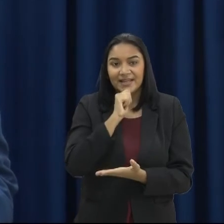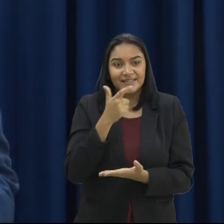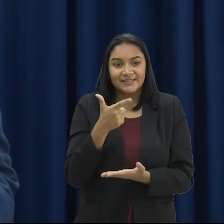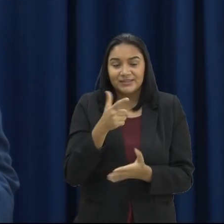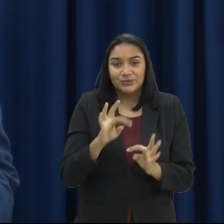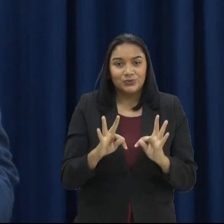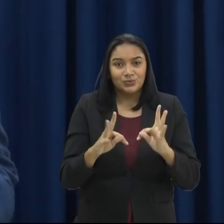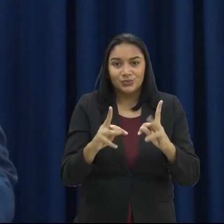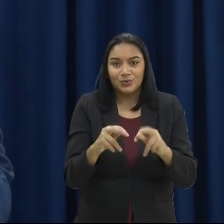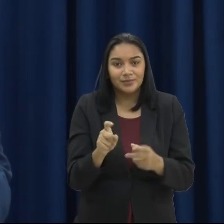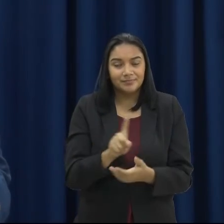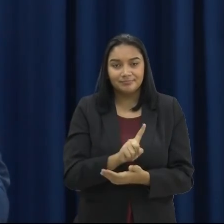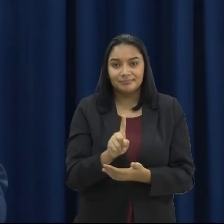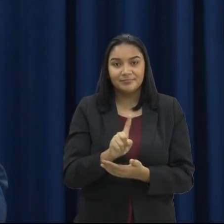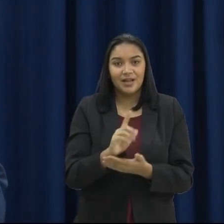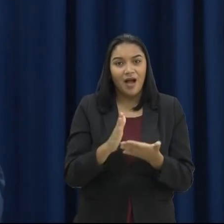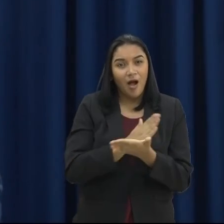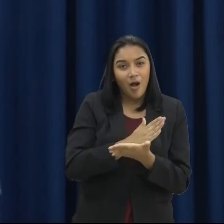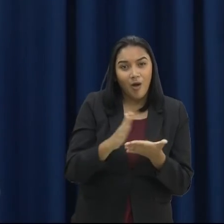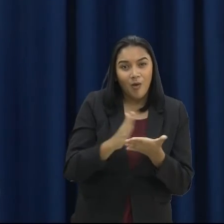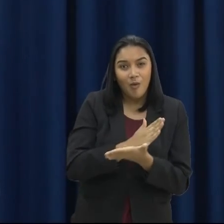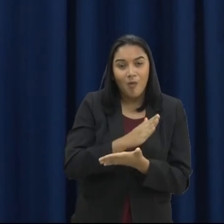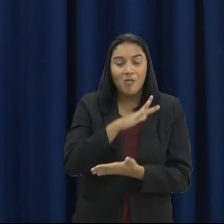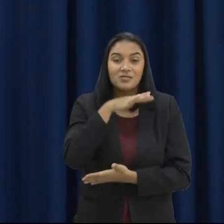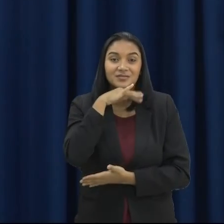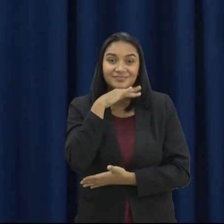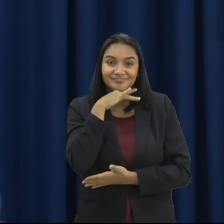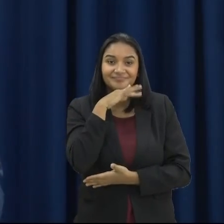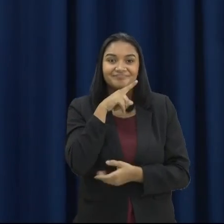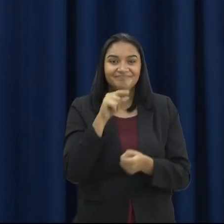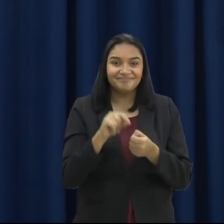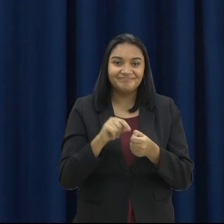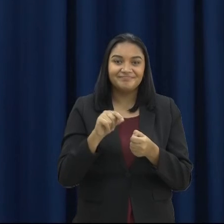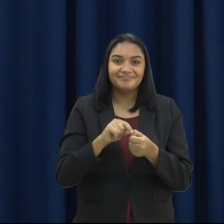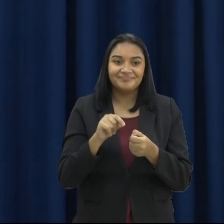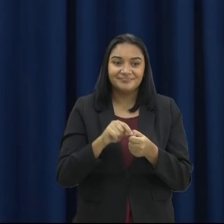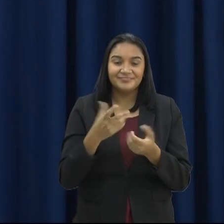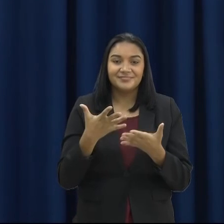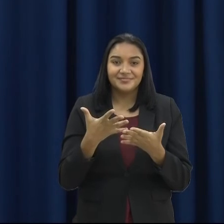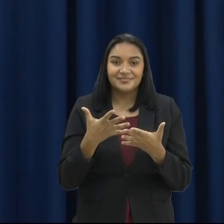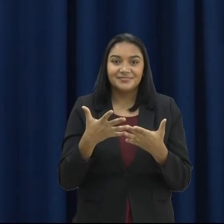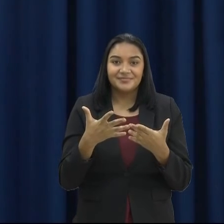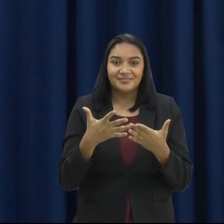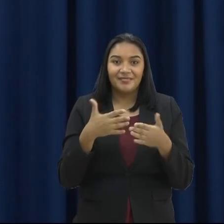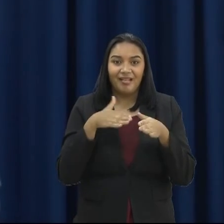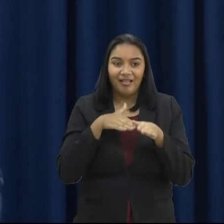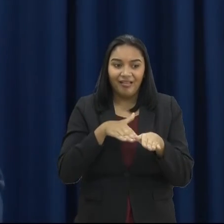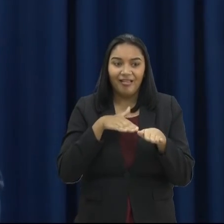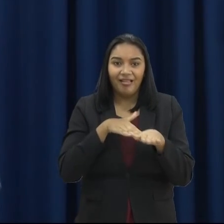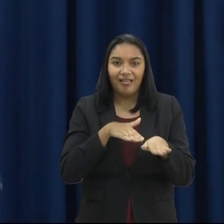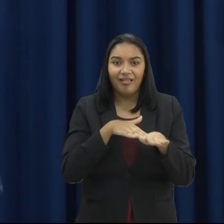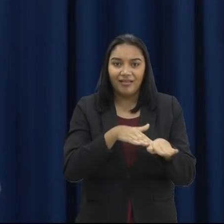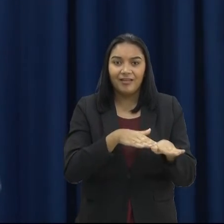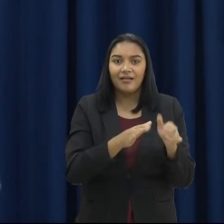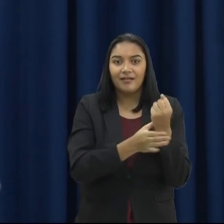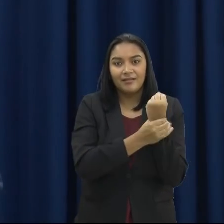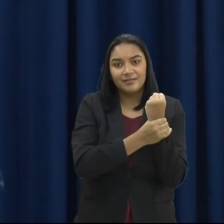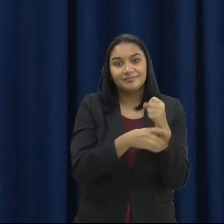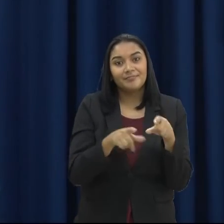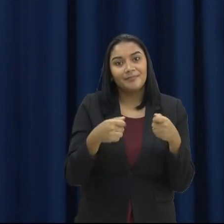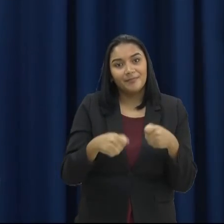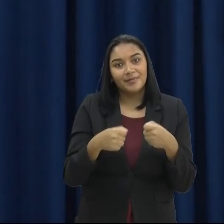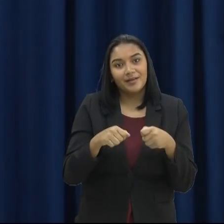sua totalidade. Em alguns trechos foi mal executado, né, comprometendo inclusive o trânsito e a segurança. Precisa ser